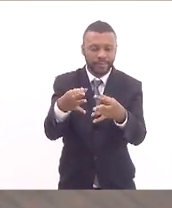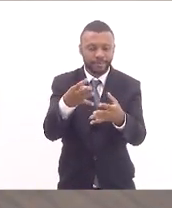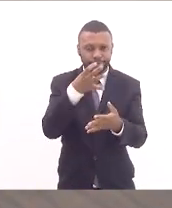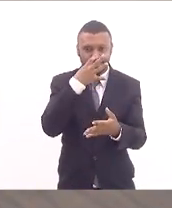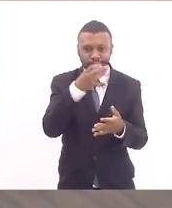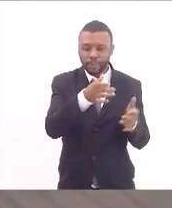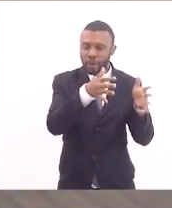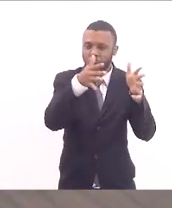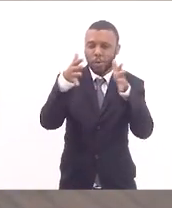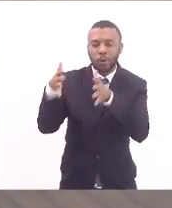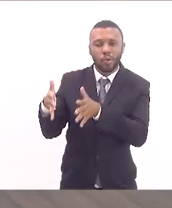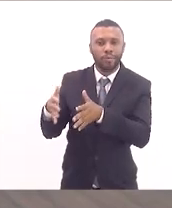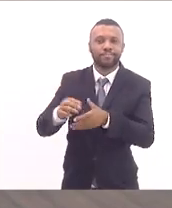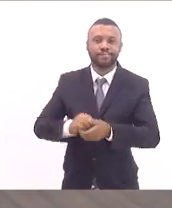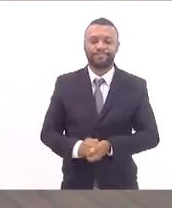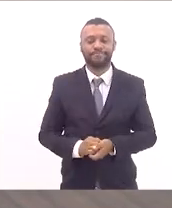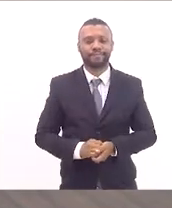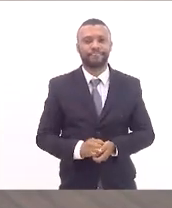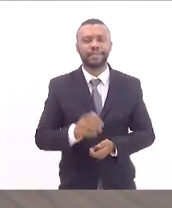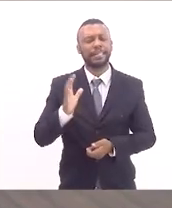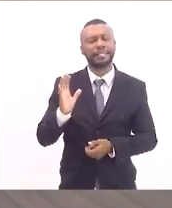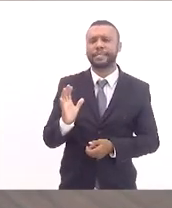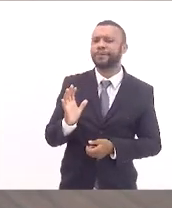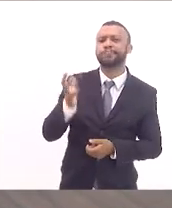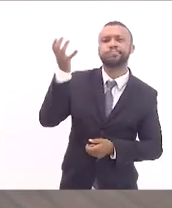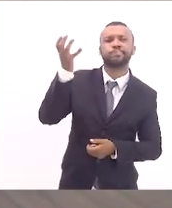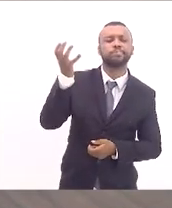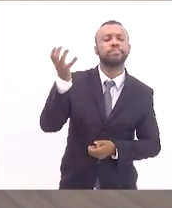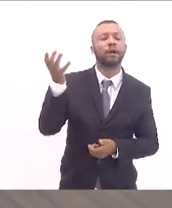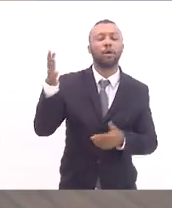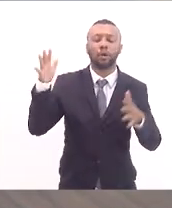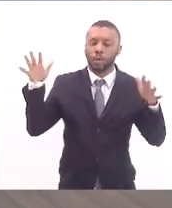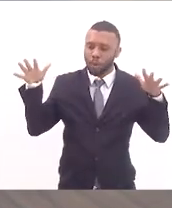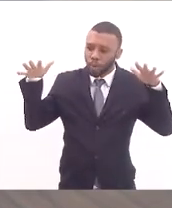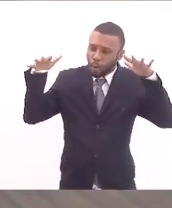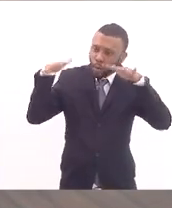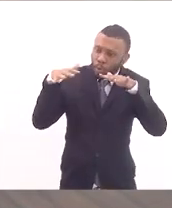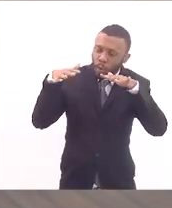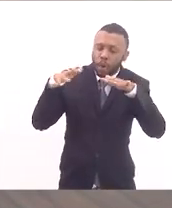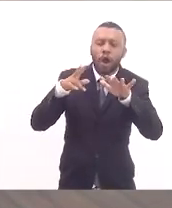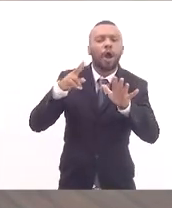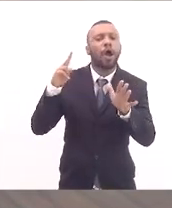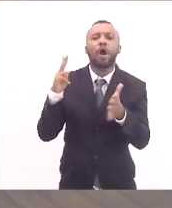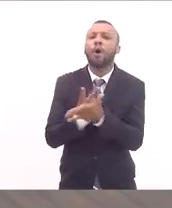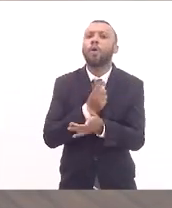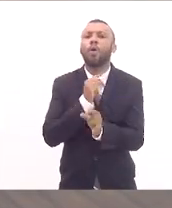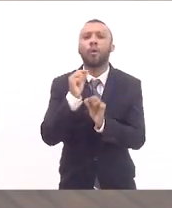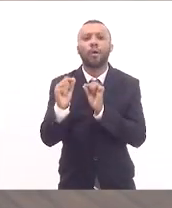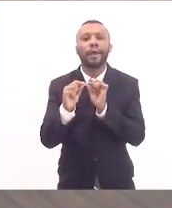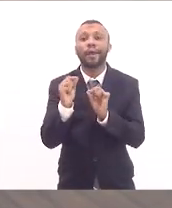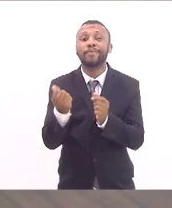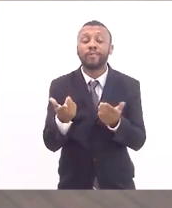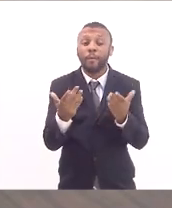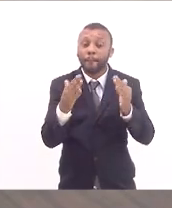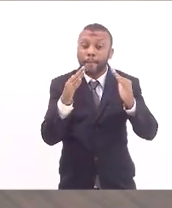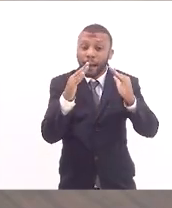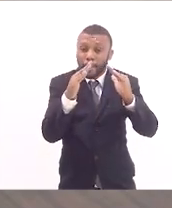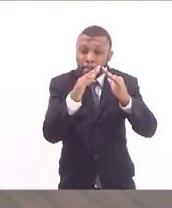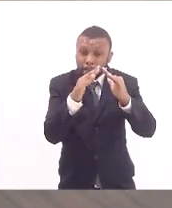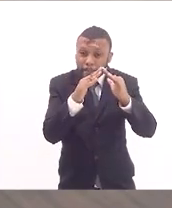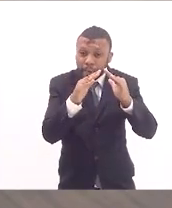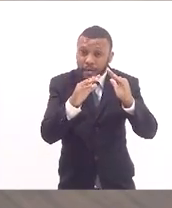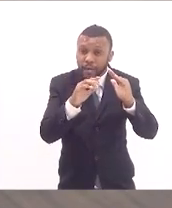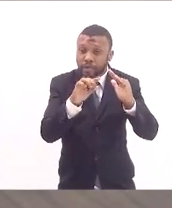esse caso virou tomou notoriedade que foi a retirada de uma banca de jornal